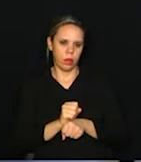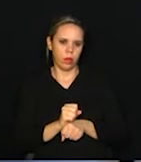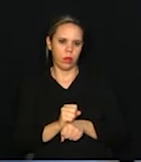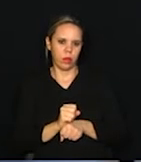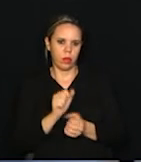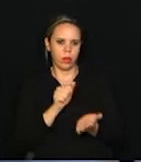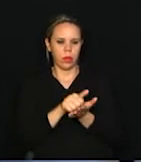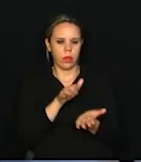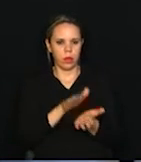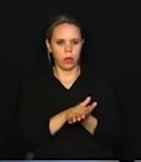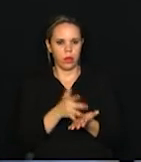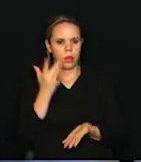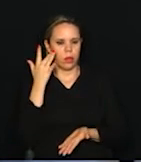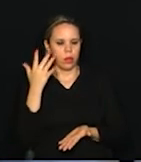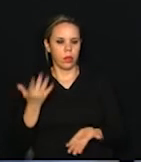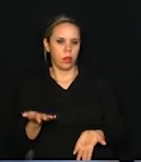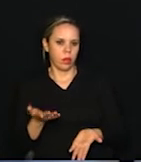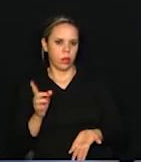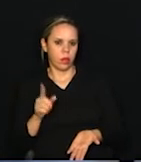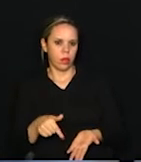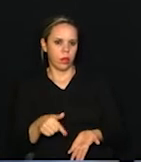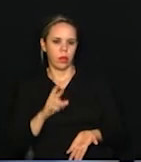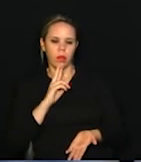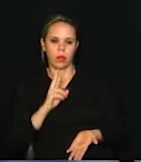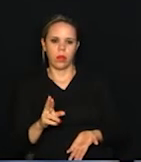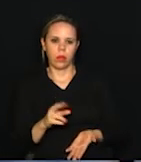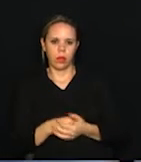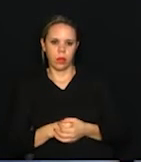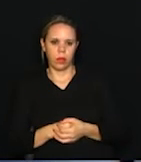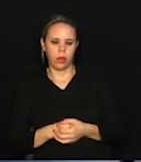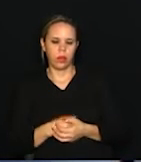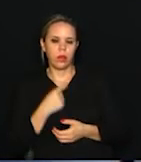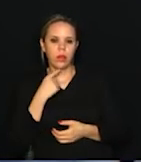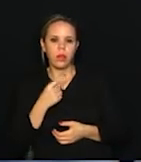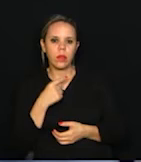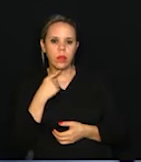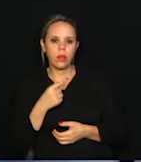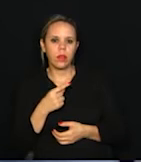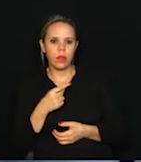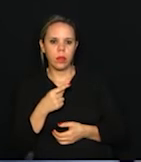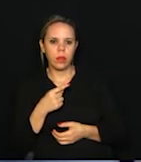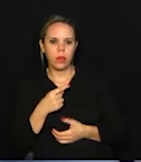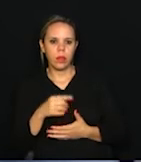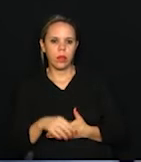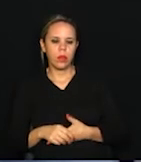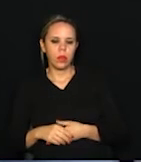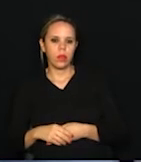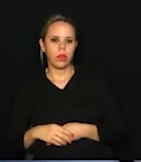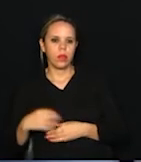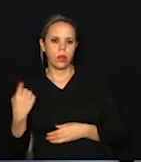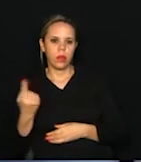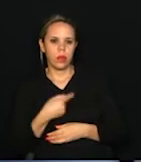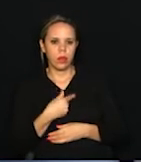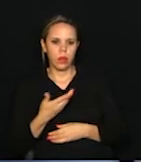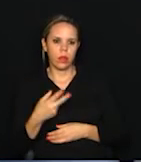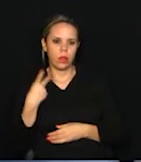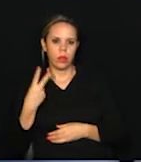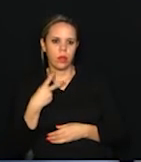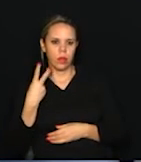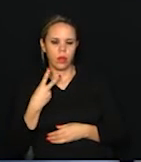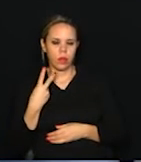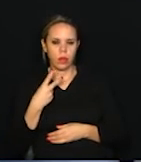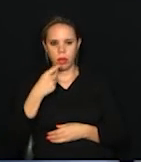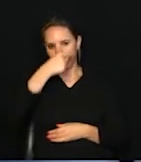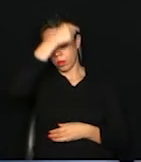das multas. Então, acho que isso responde a questão aí do nosso querido vereador Paulo